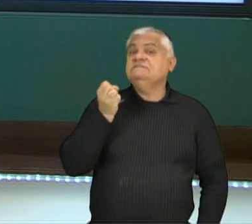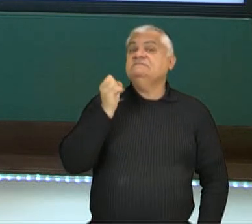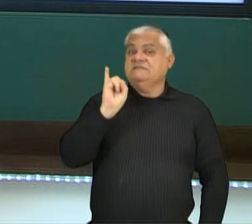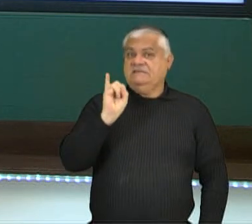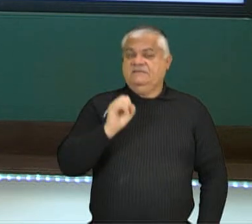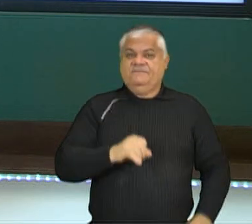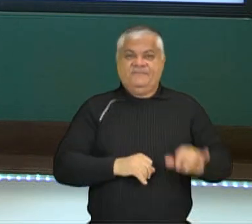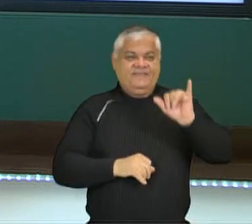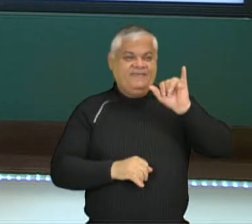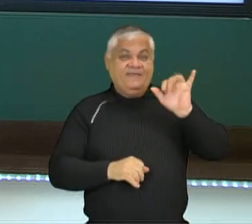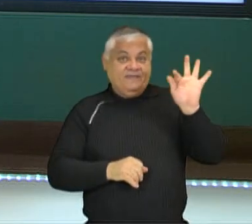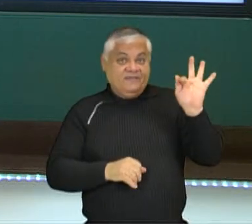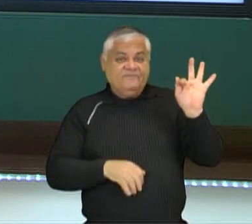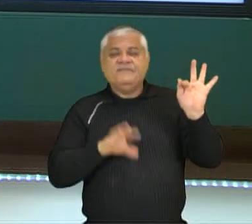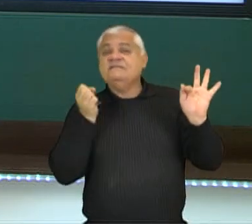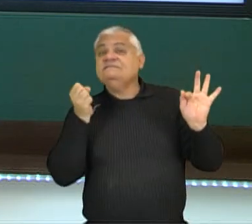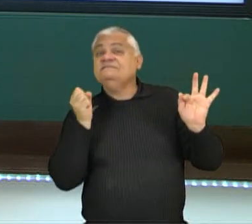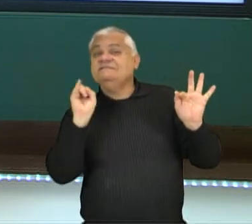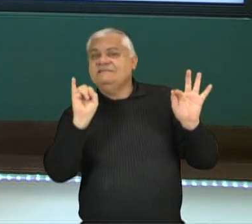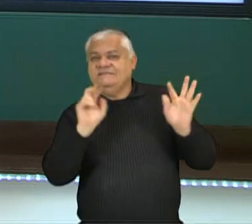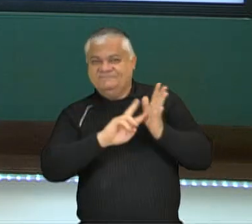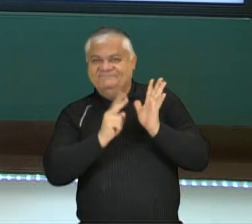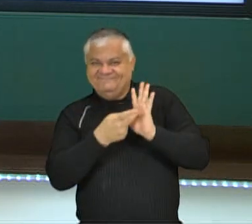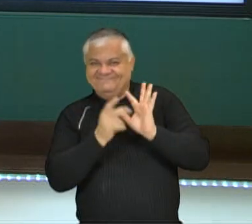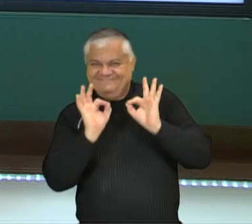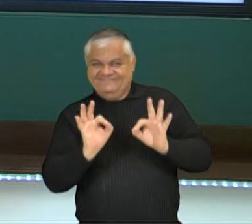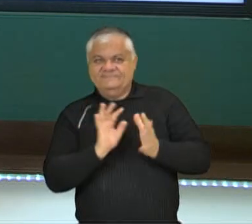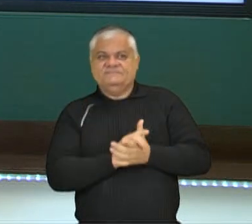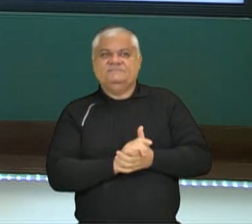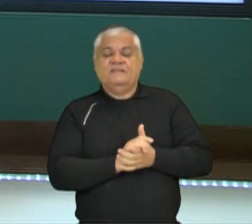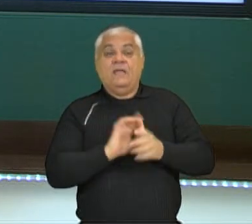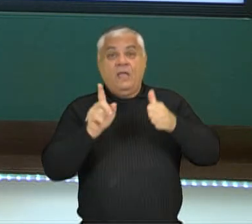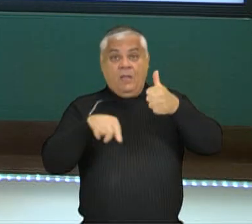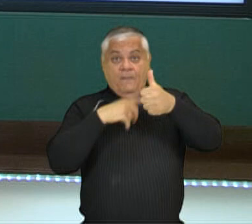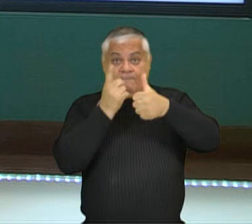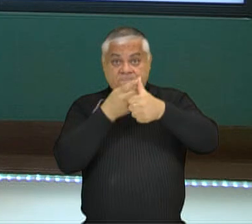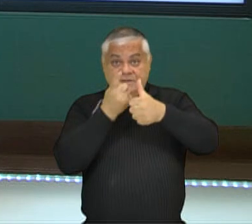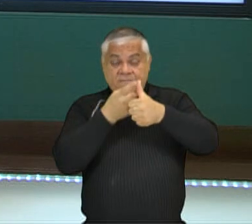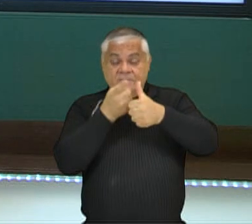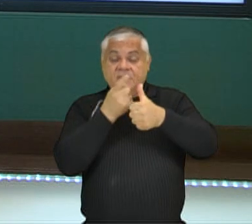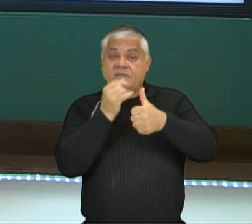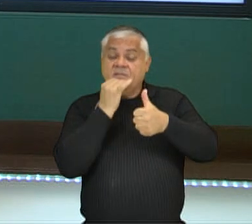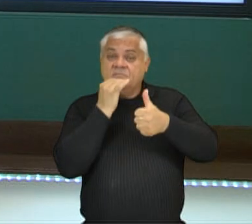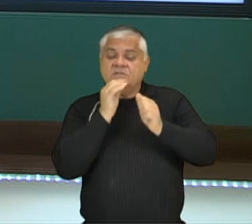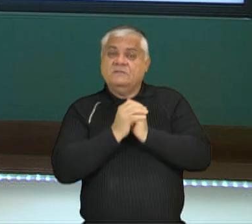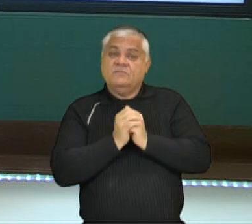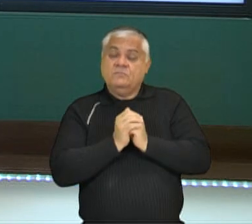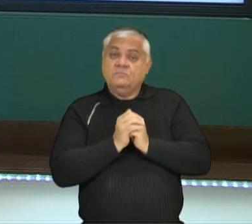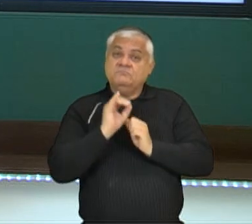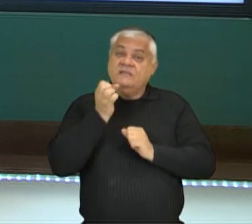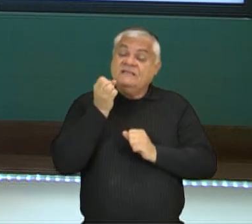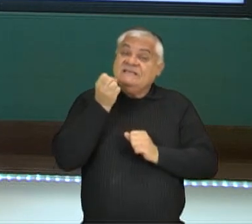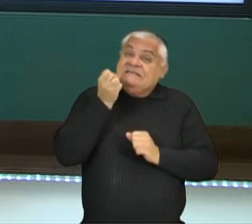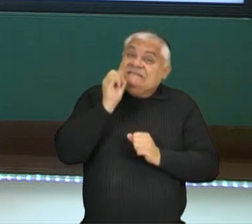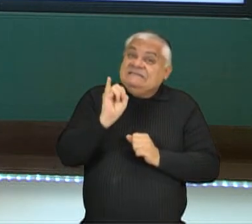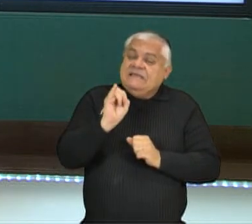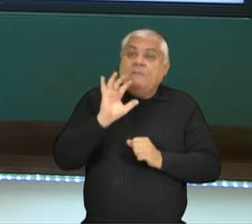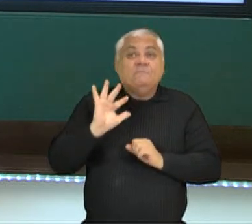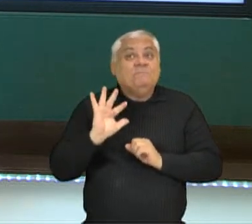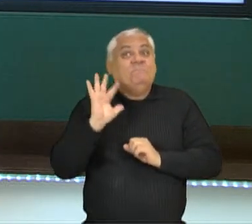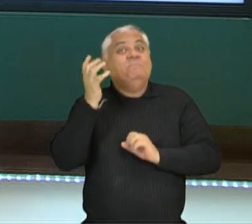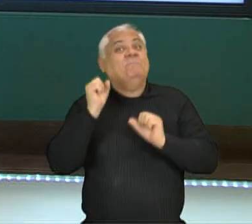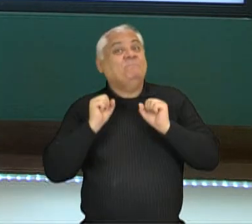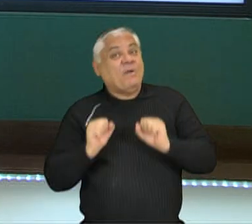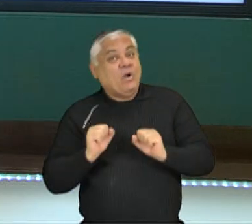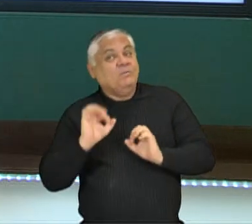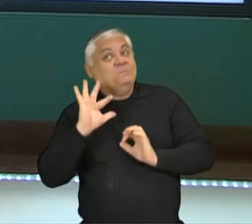temos aquela ideia de condição. A primeira condicional ela é utilizada para expressar ações prováveis de acontecer, né? Por exemplo,